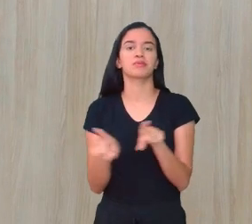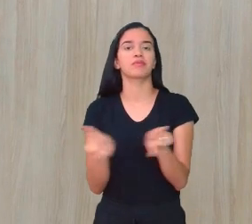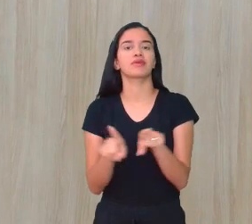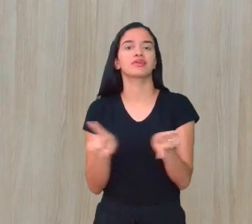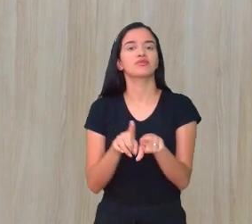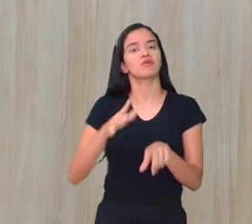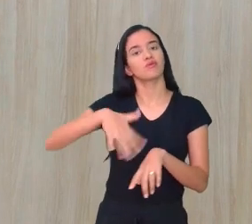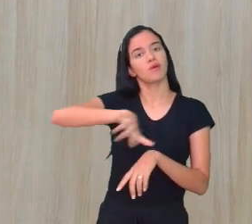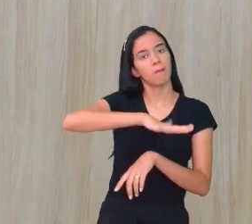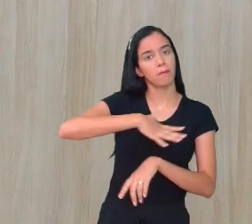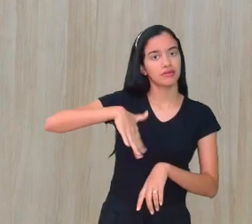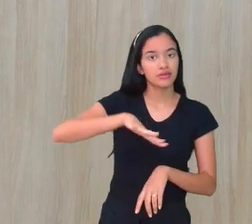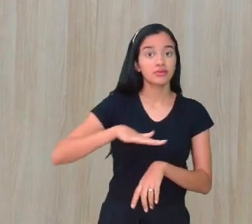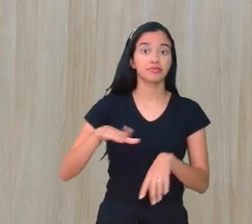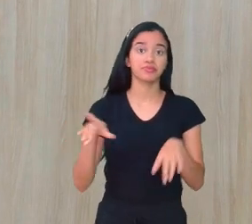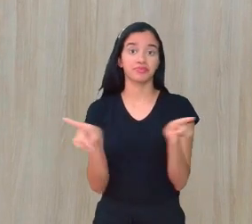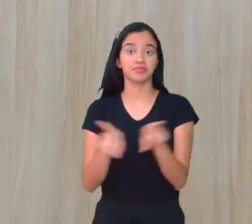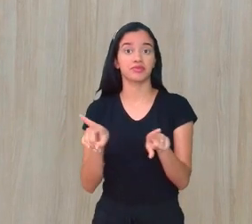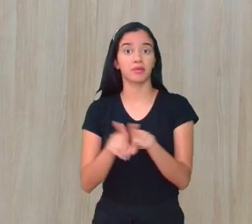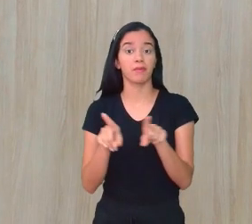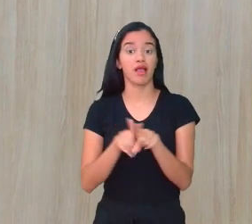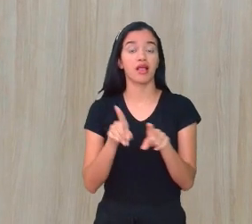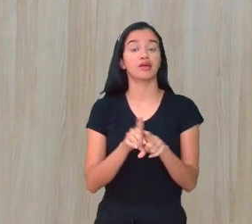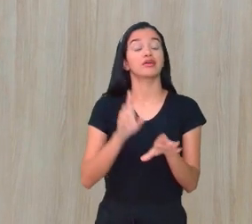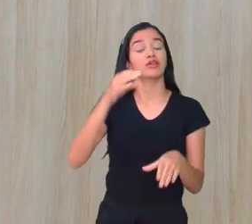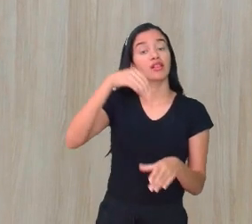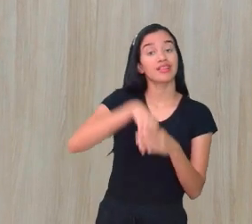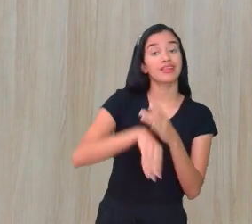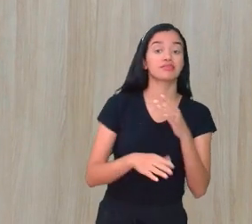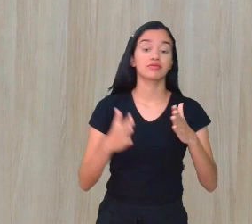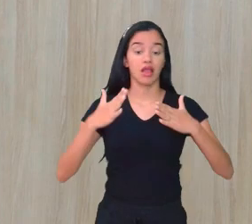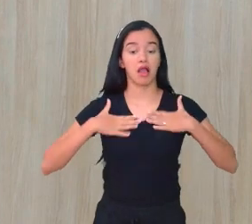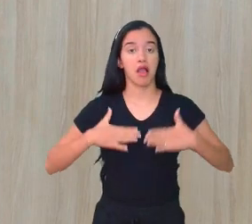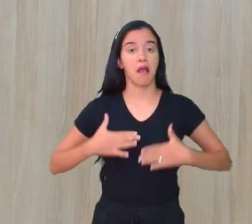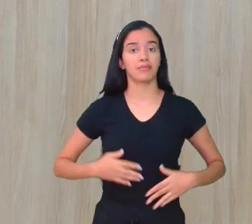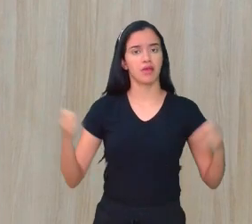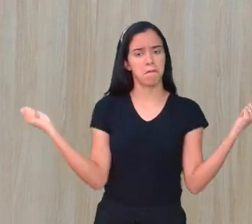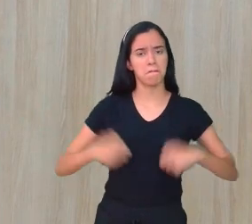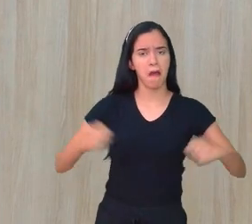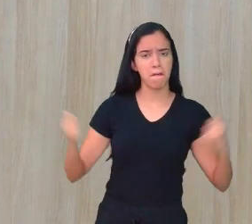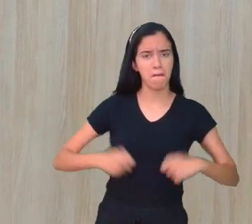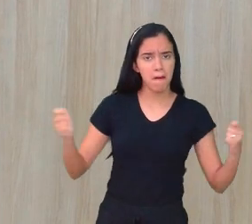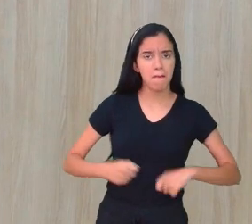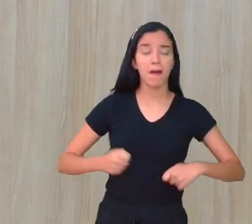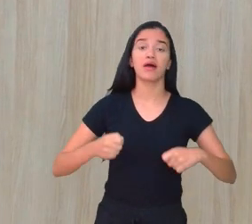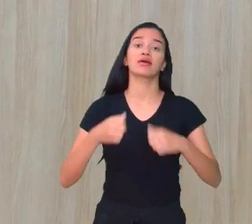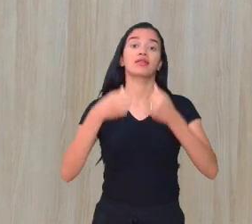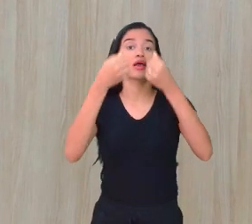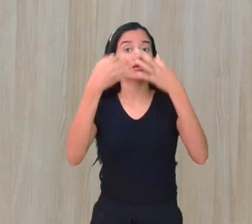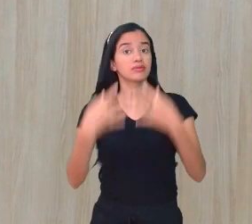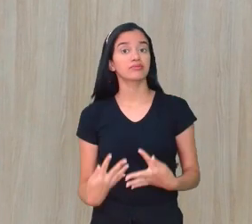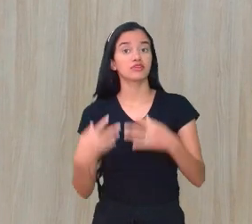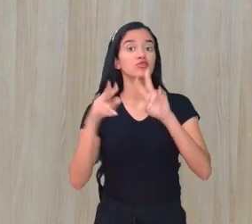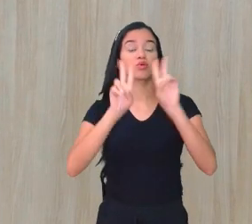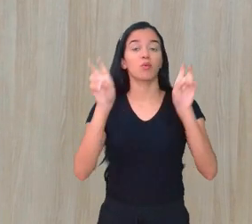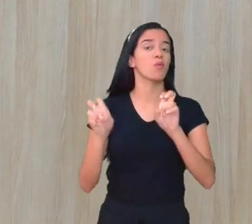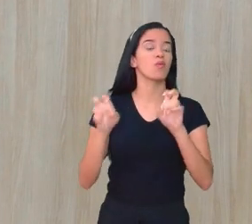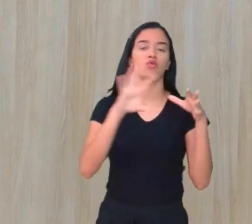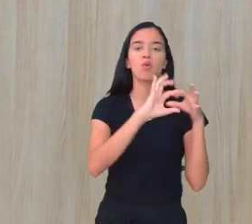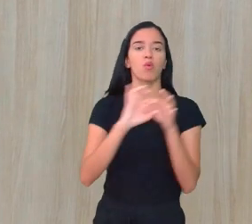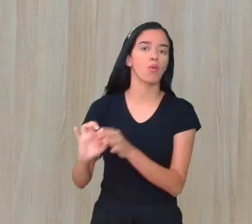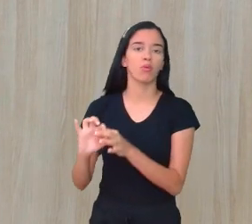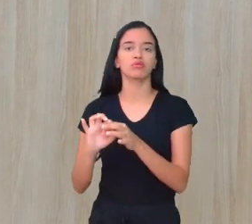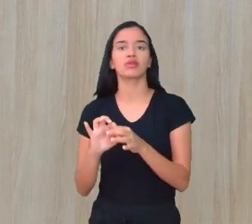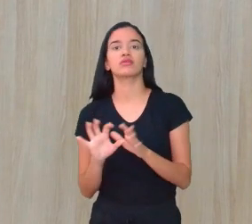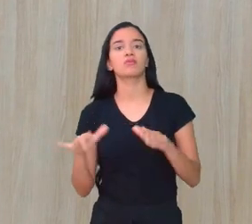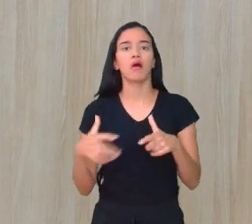geral e também dentro da ginástica. Quando a gente fala de capacidade física, a gente está aí falando de um contexto mais amplo,